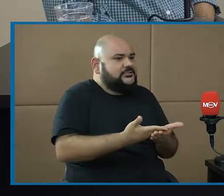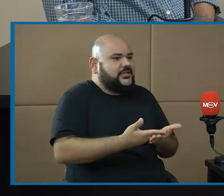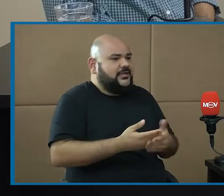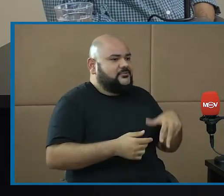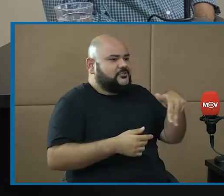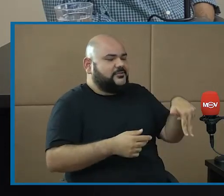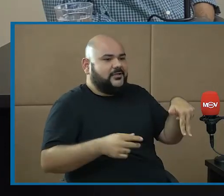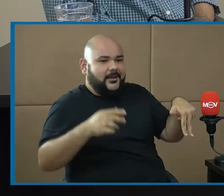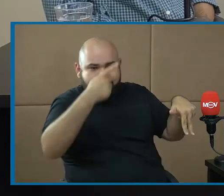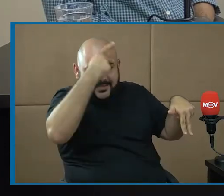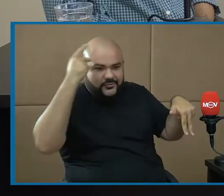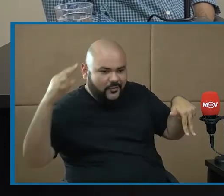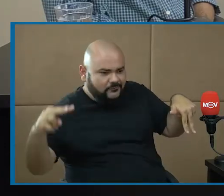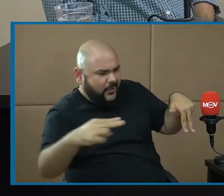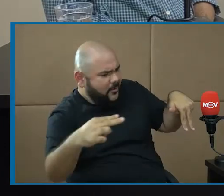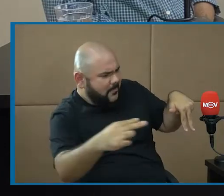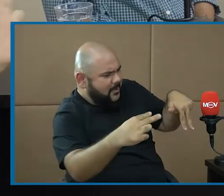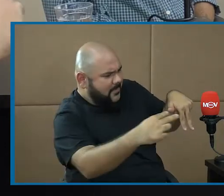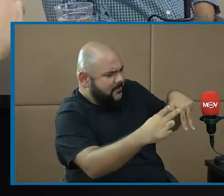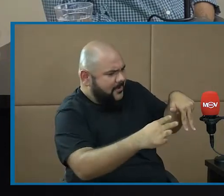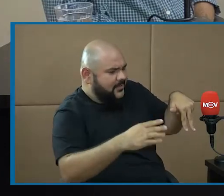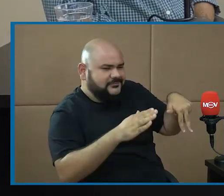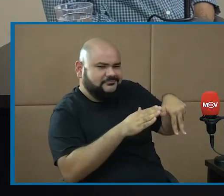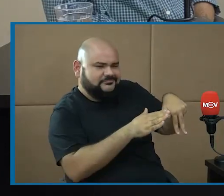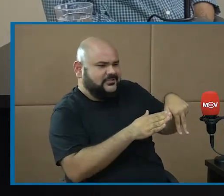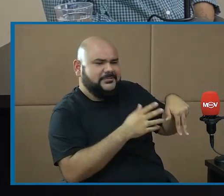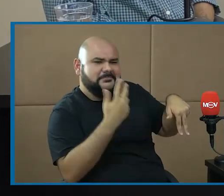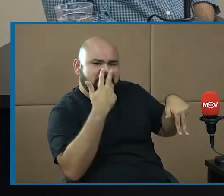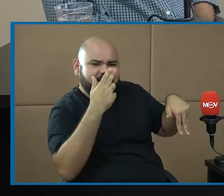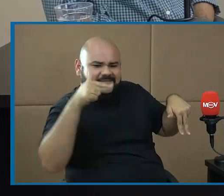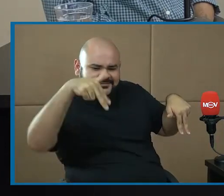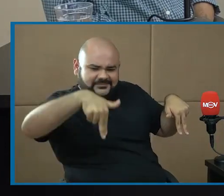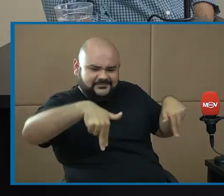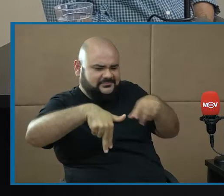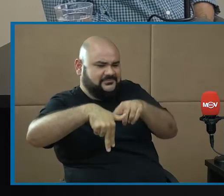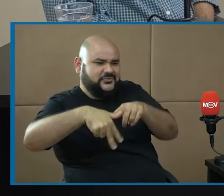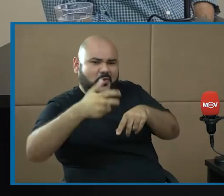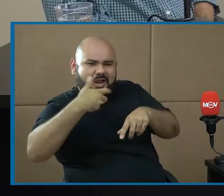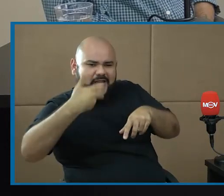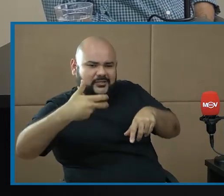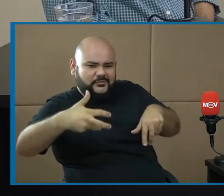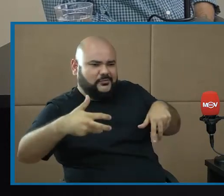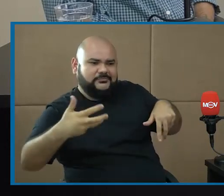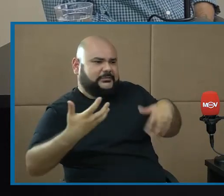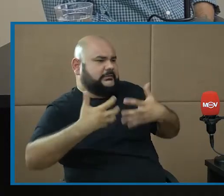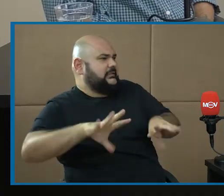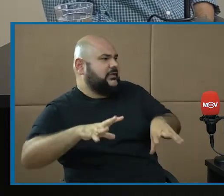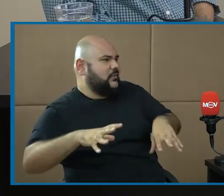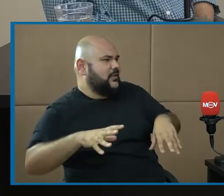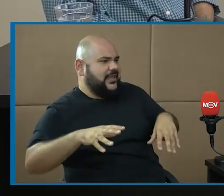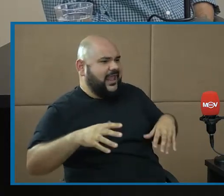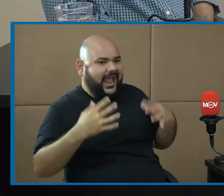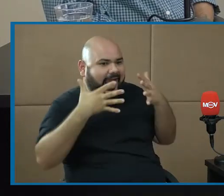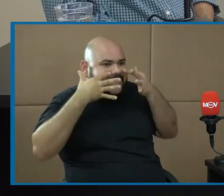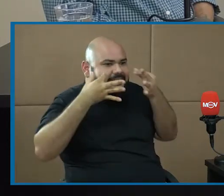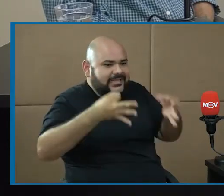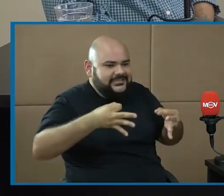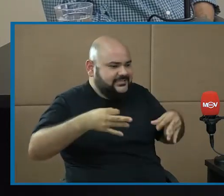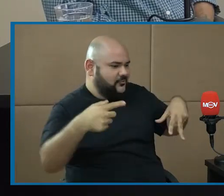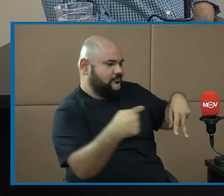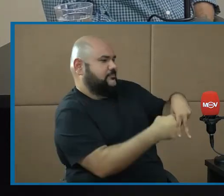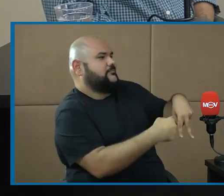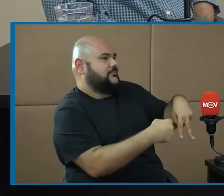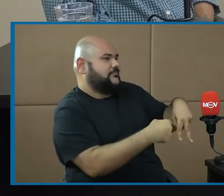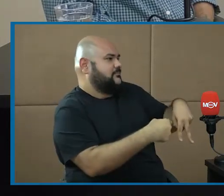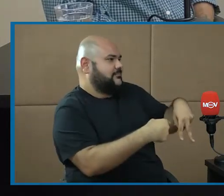né, essa concorrência, ou você não contratar uma pessoa que vai facilitar o acesso de 10 milhões, né? Isso